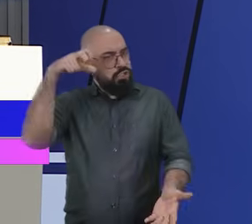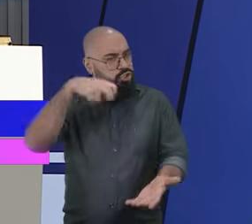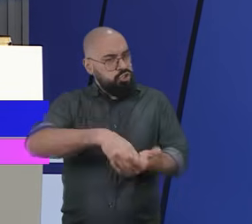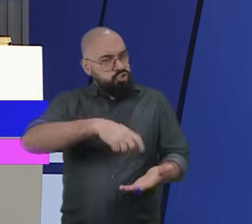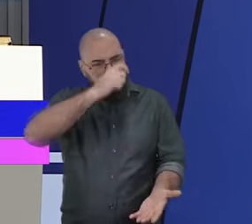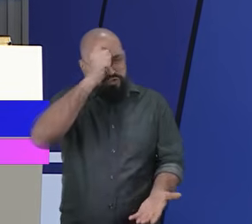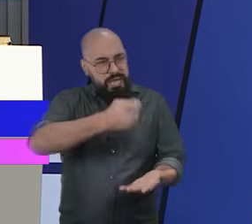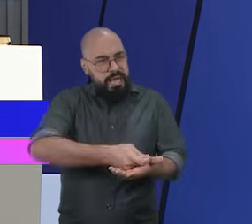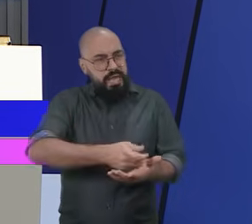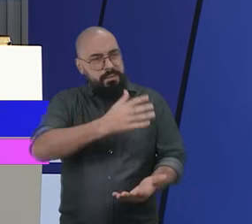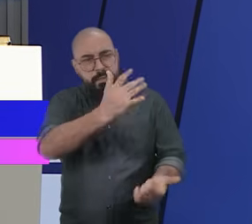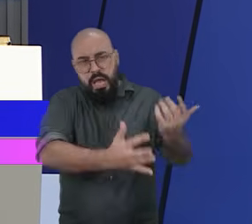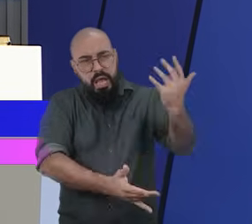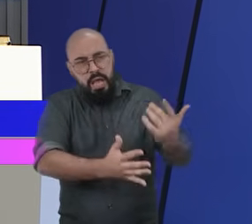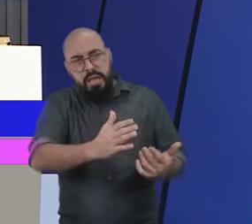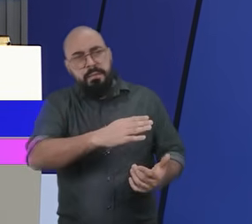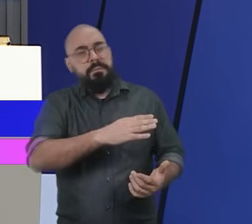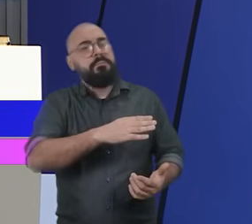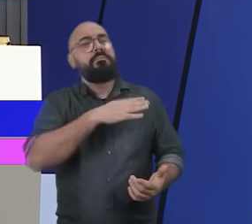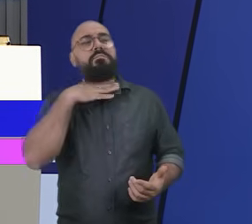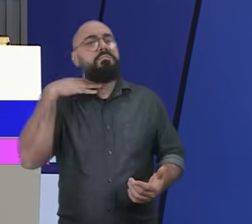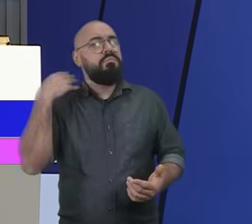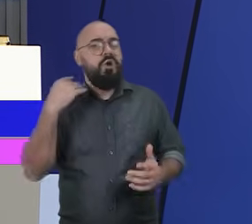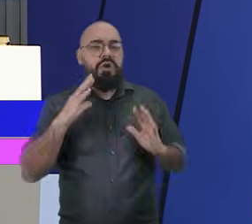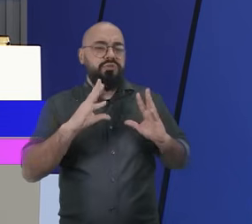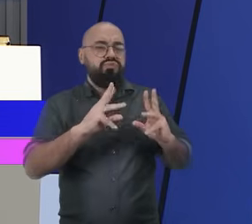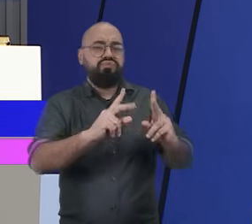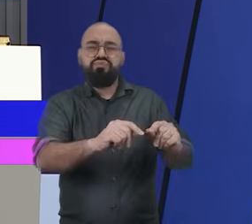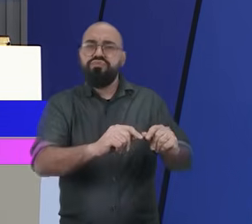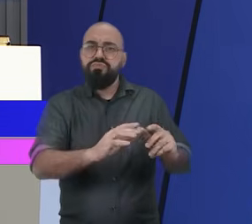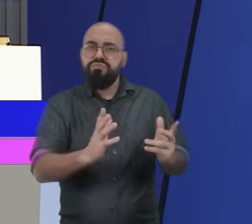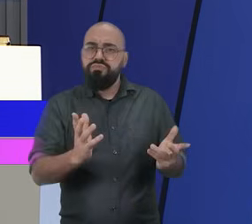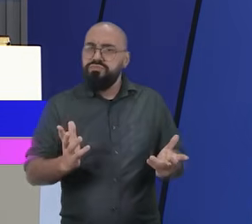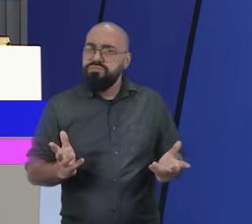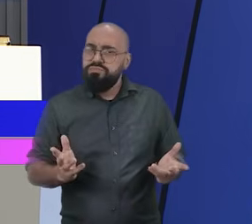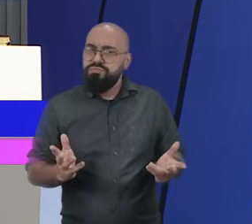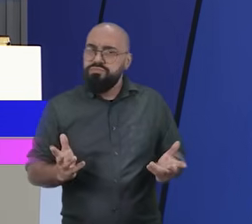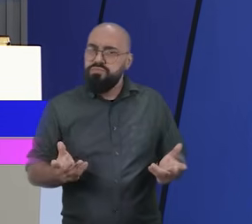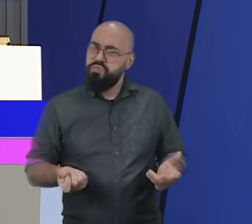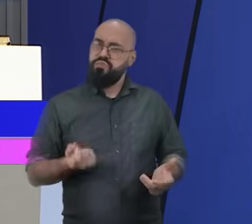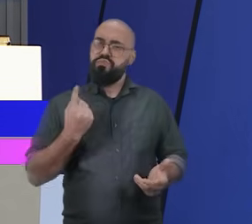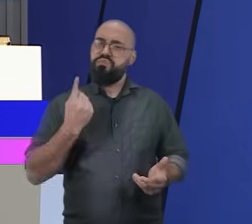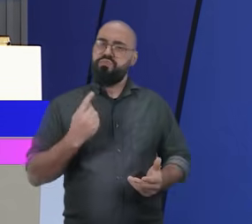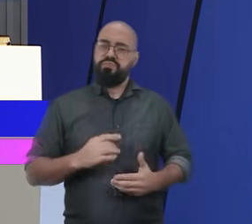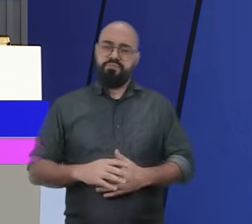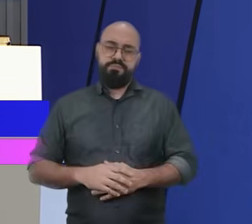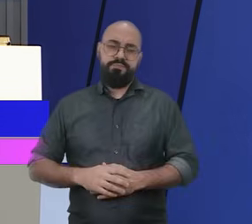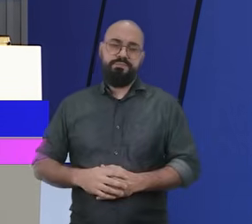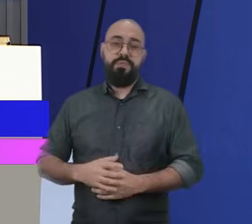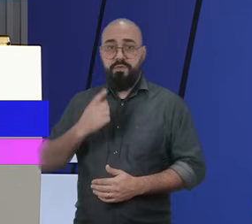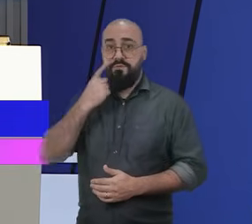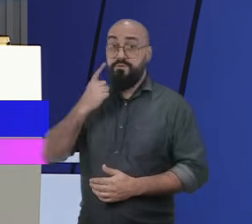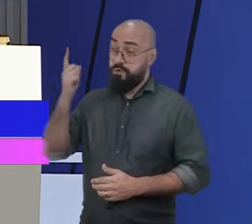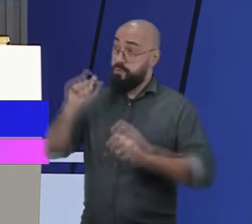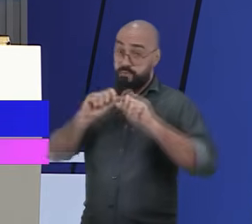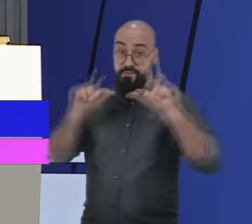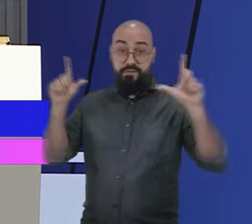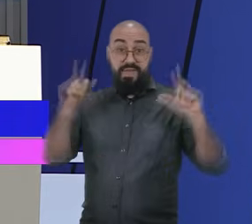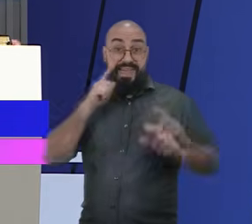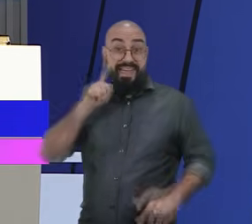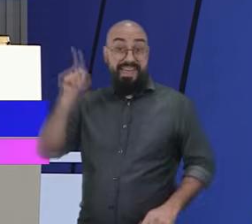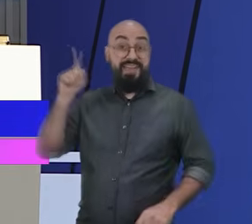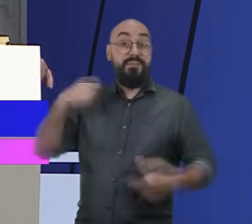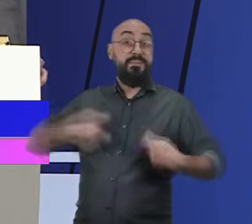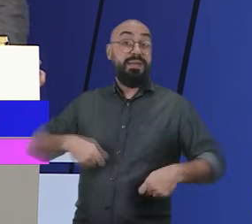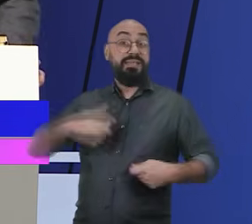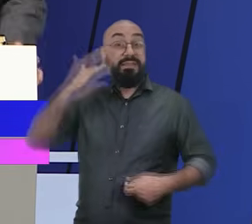que vai decretar um julgamento. Deixa eu tirar essa barrinha daqui e assim já fica mais fácil para vocês enxergarem aquilo